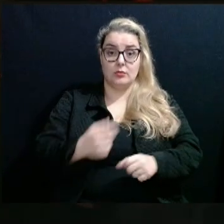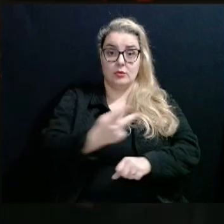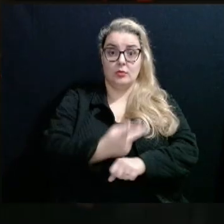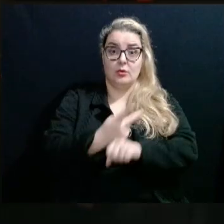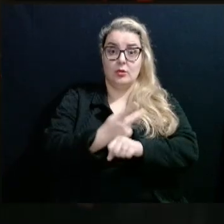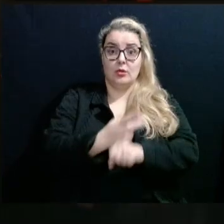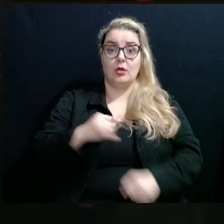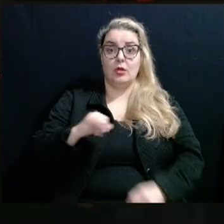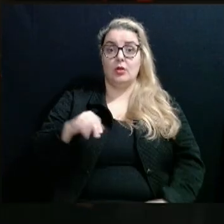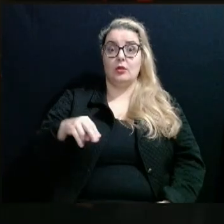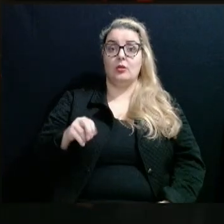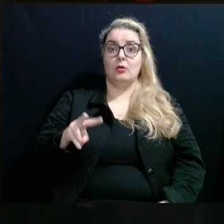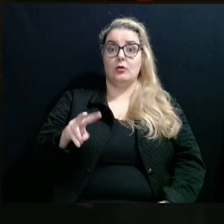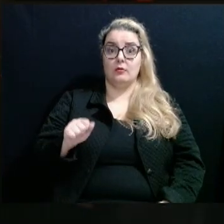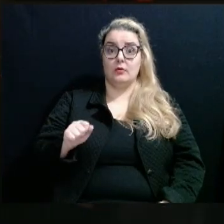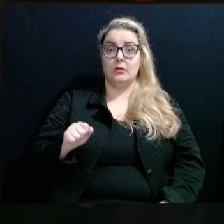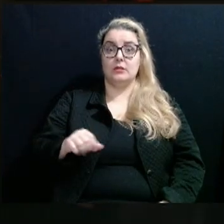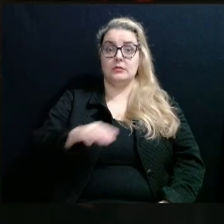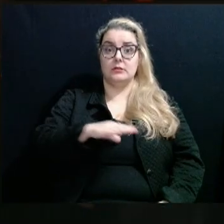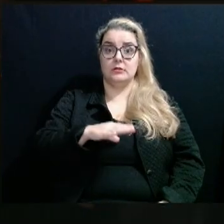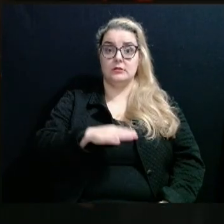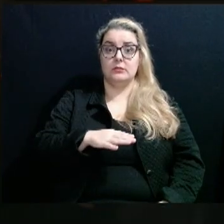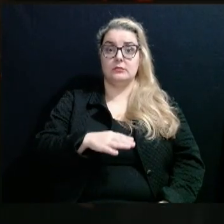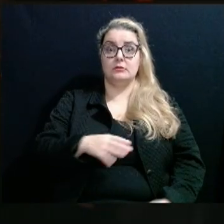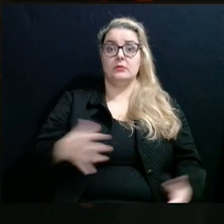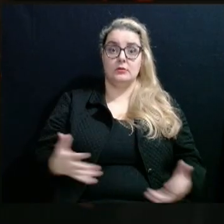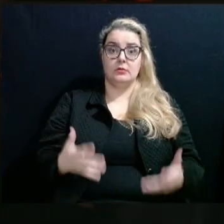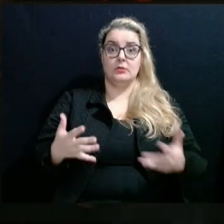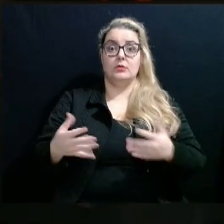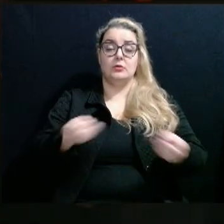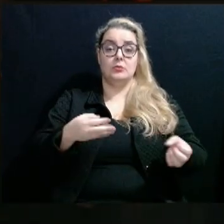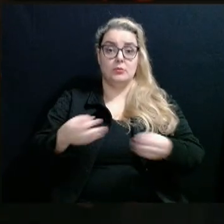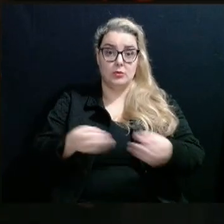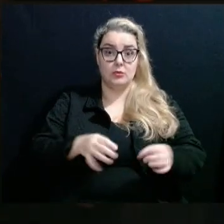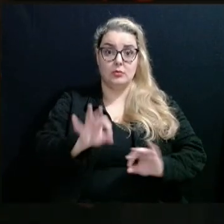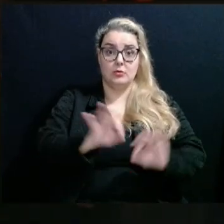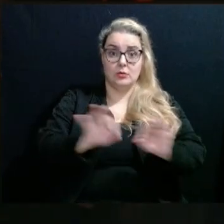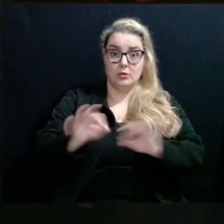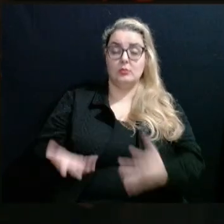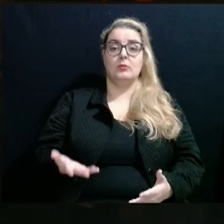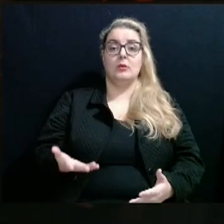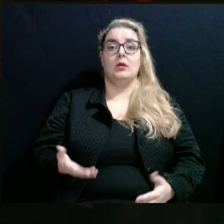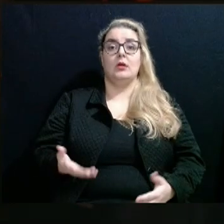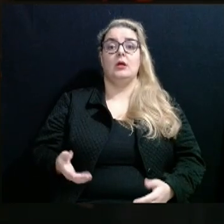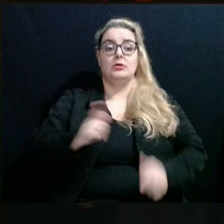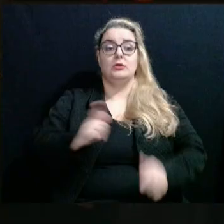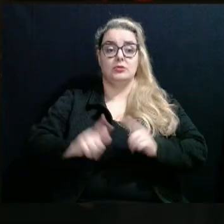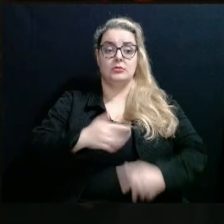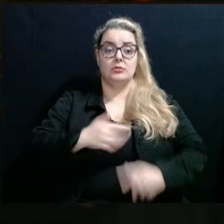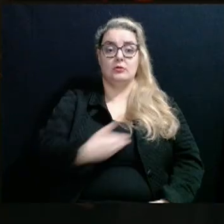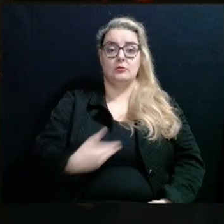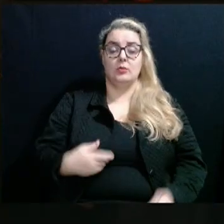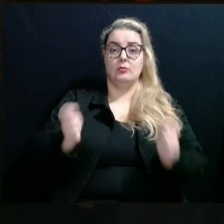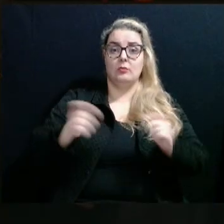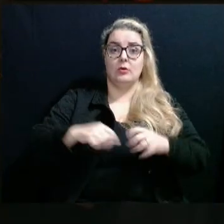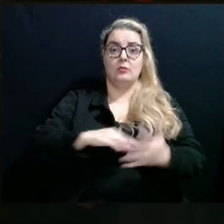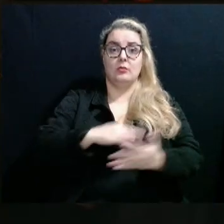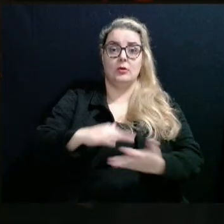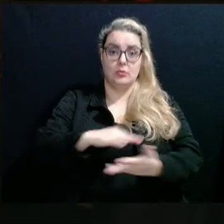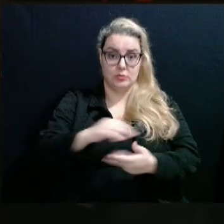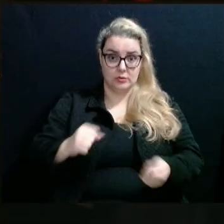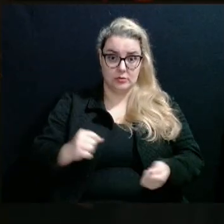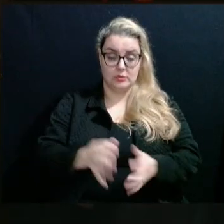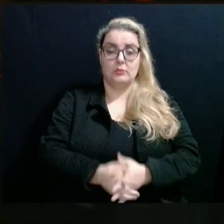iniciativa nacional que reconhece projetos inovadores voltados à gestão pública, eficiente e sustentável. A Câmara venceu